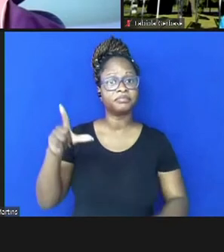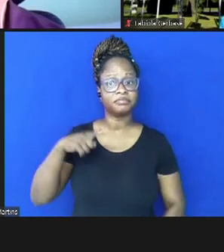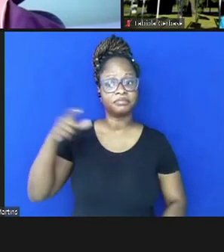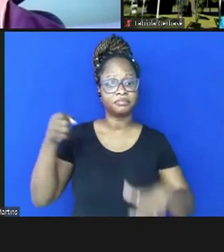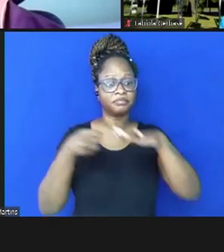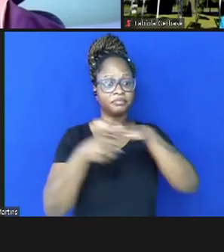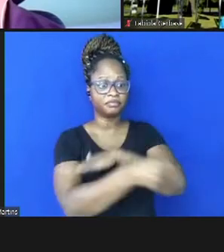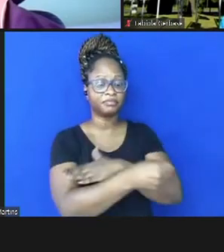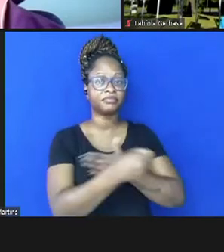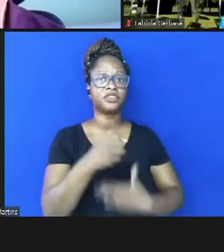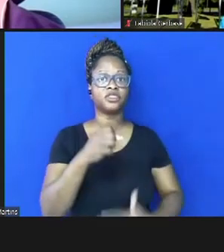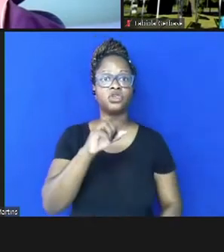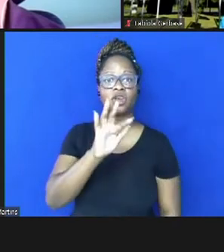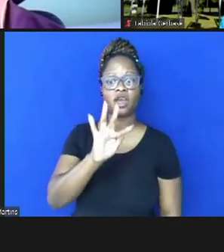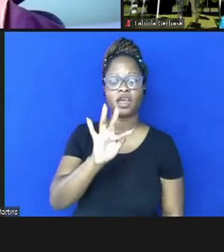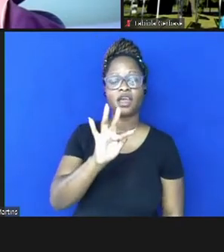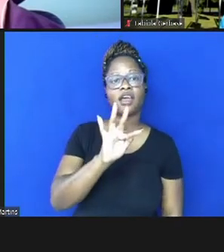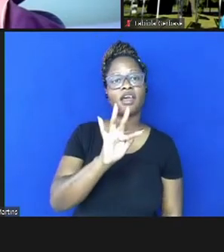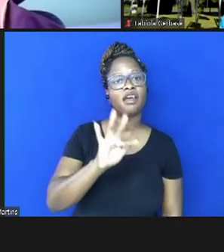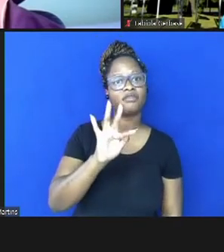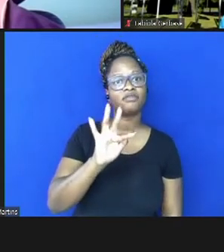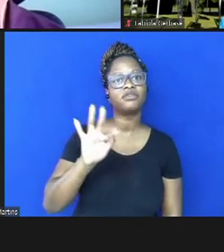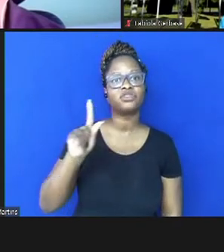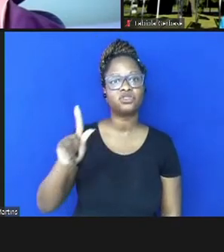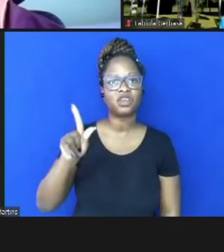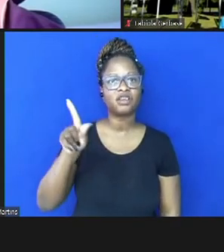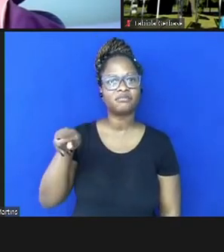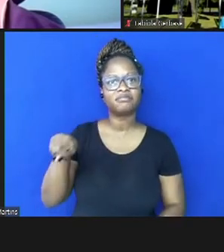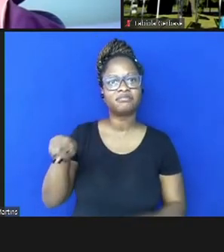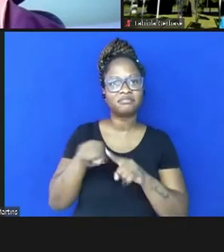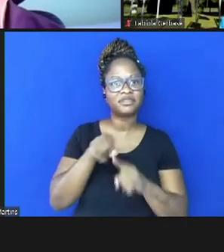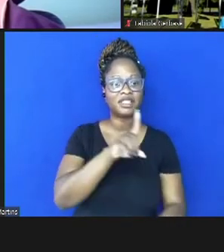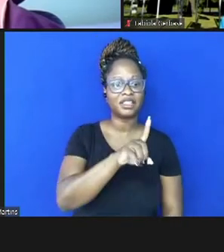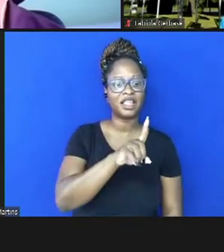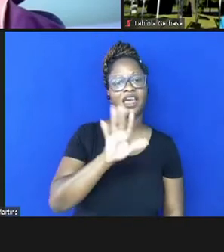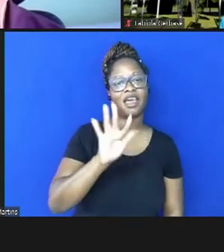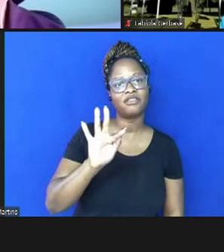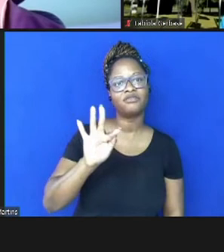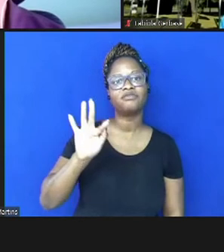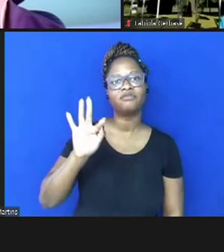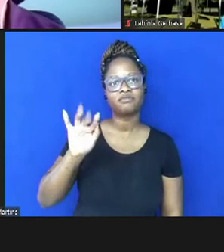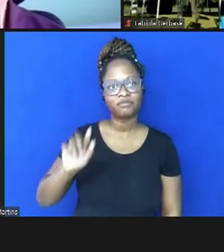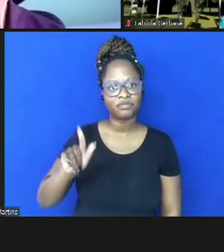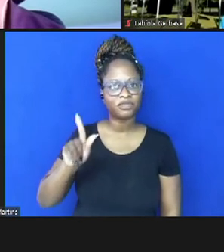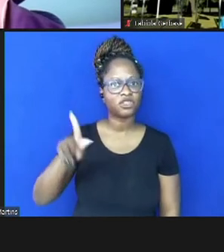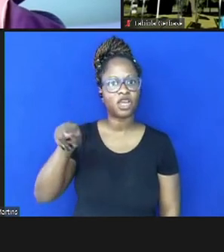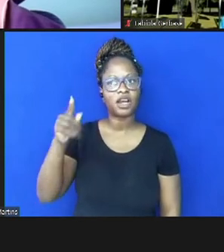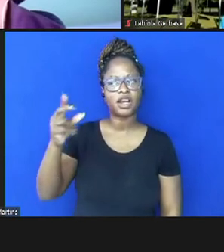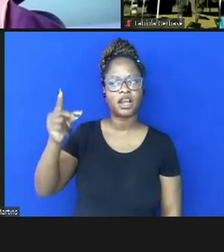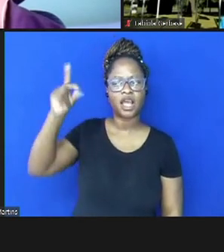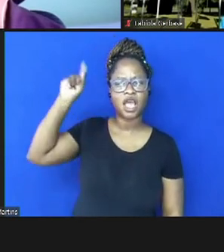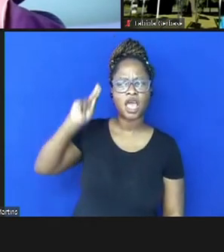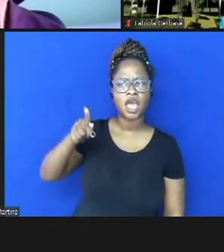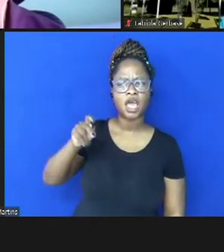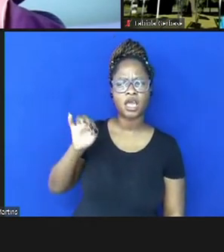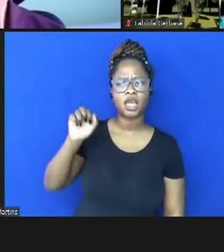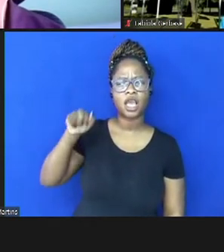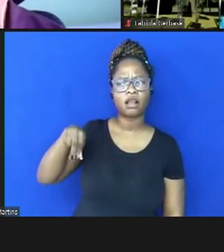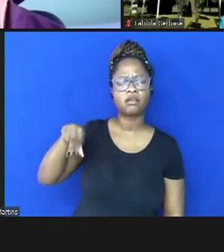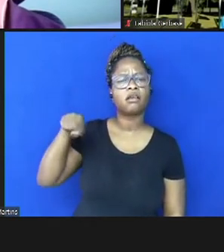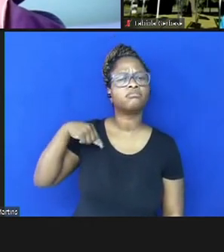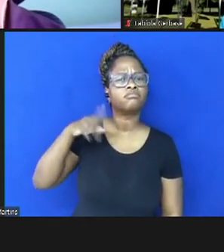DFG dando uma palestra, né? A diretora do DFG dando uma palestra, na época era a Catherine, e foi super